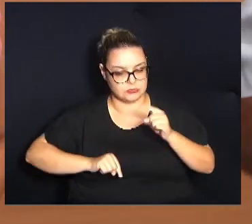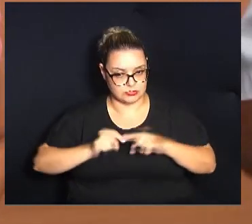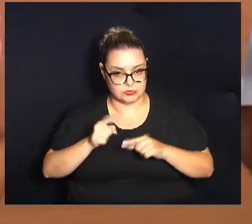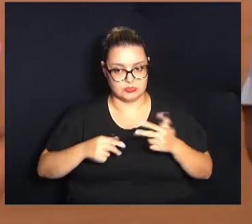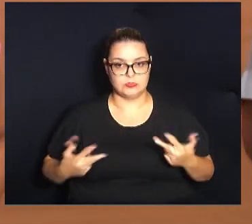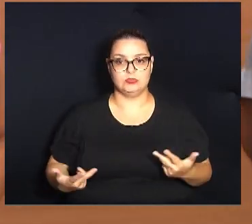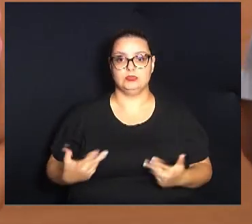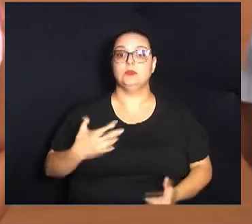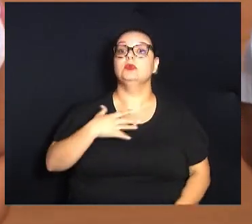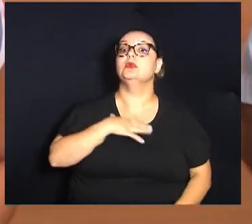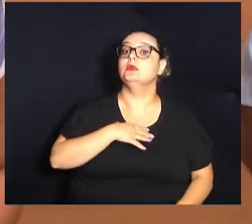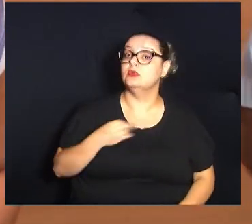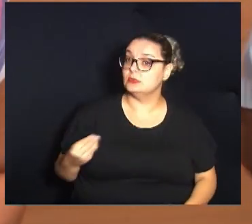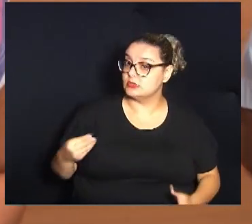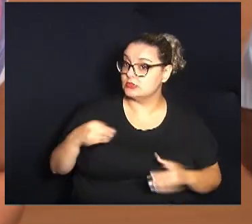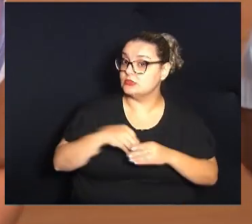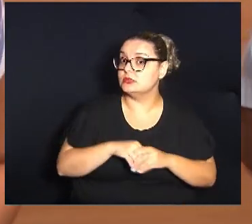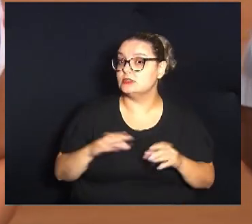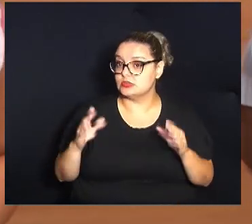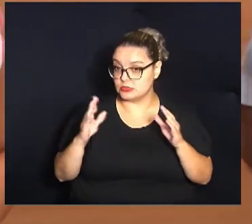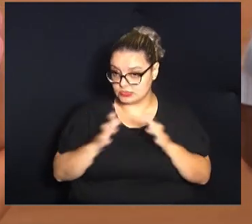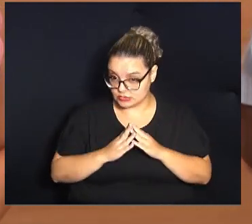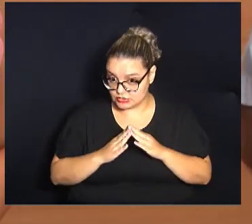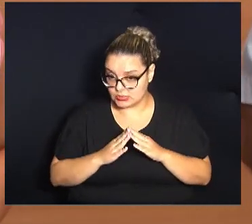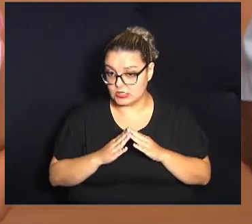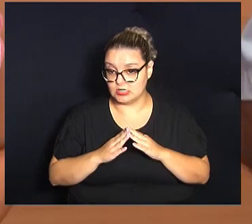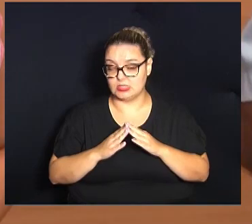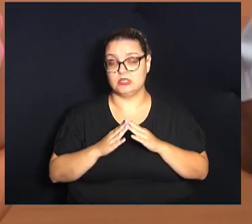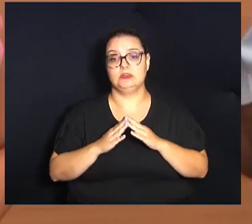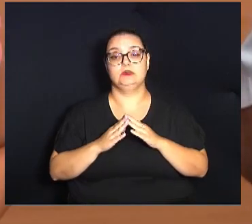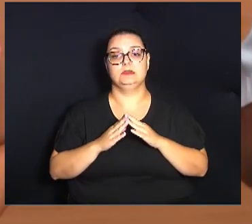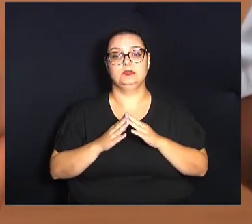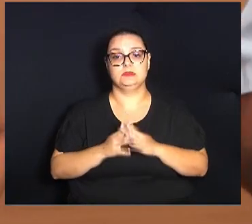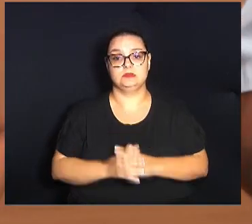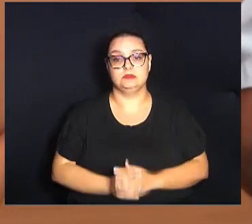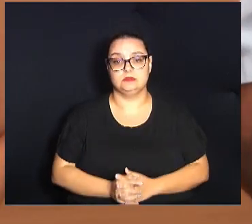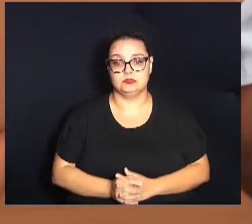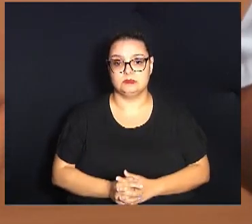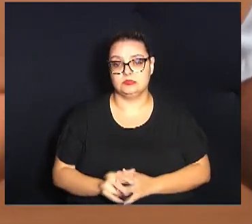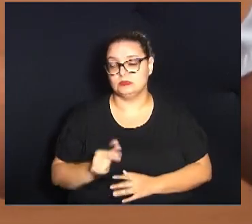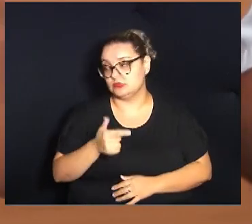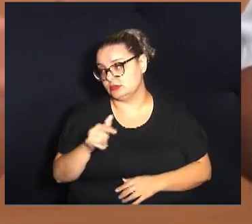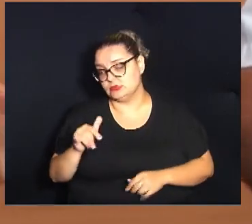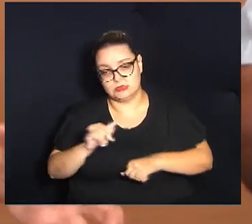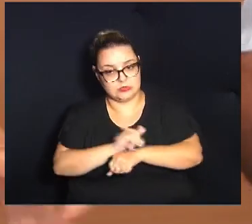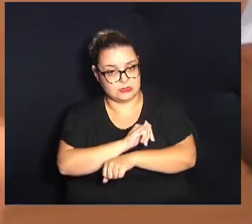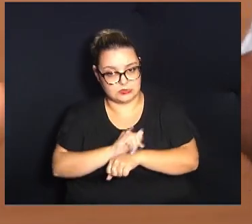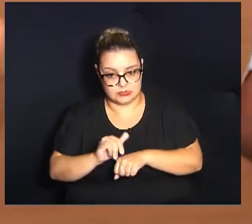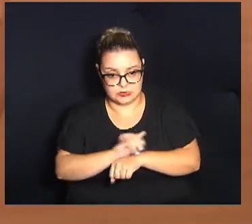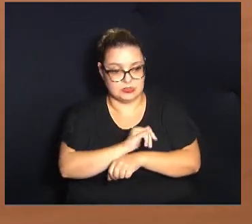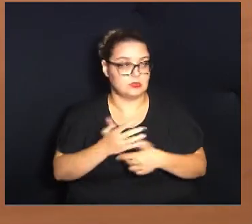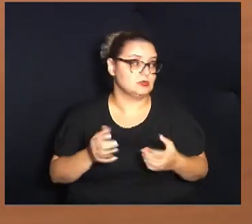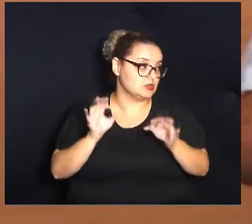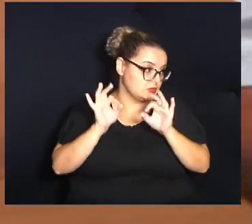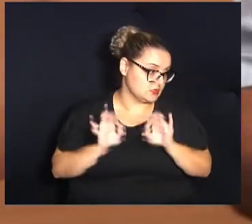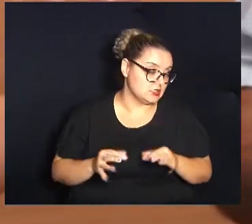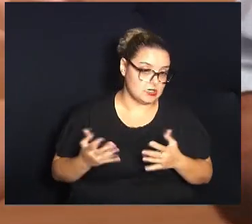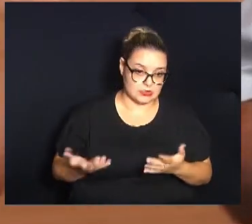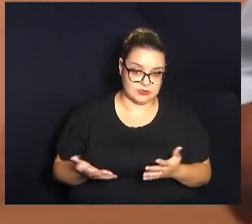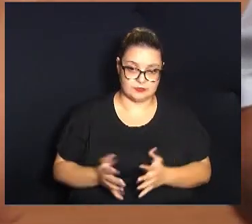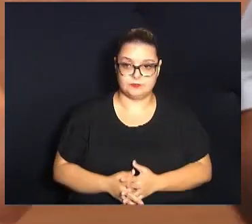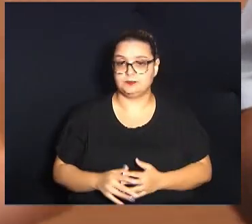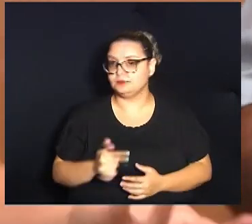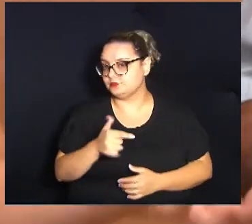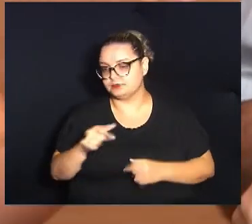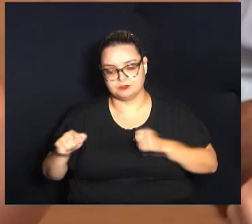com os filhos dentro de casa, tendo que, sem os mecanismos instrumentos adequados, sem